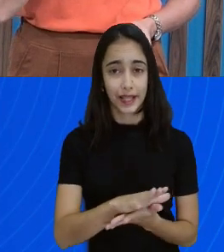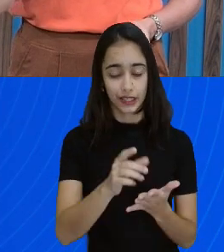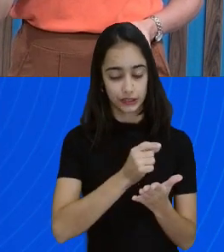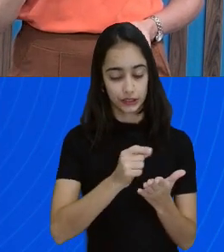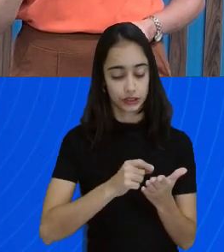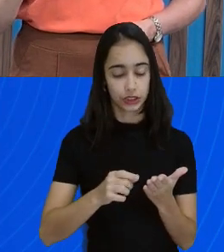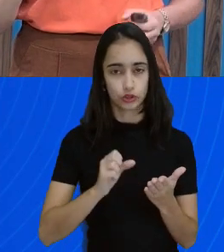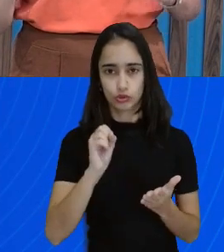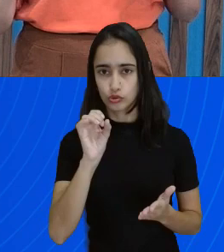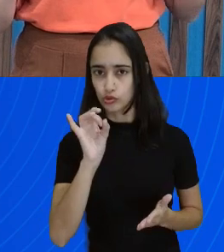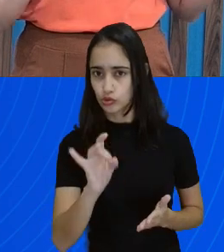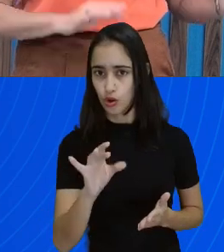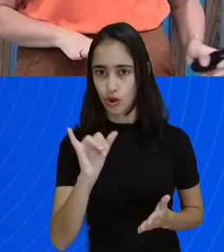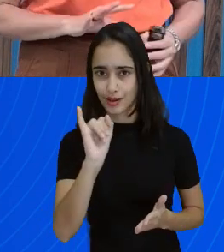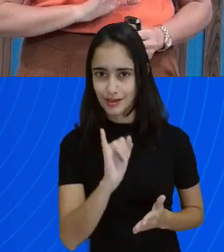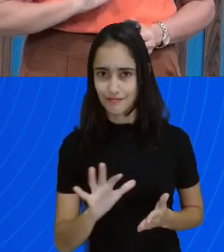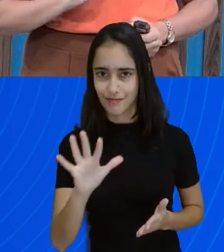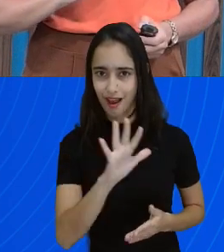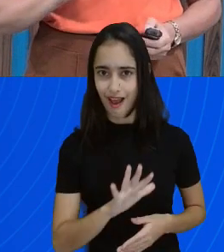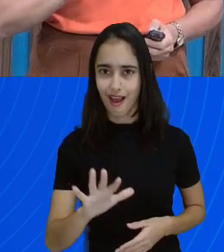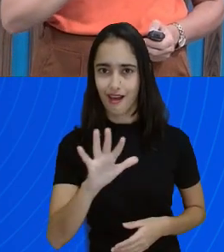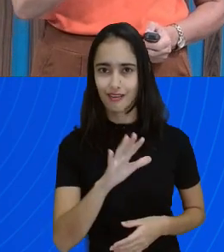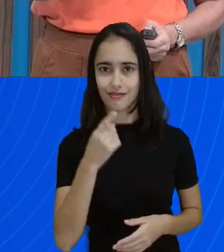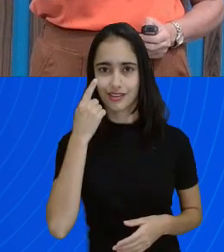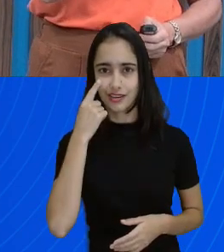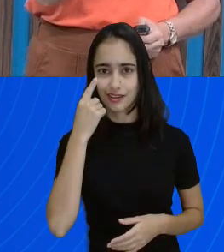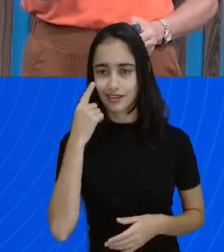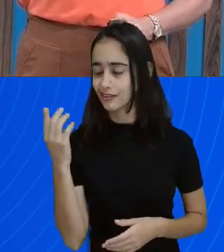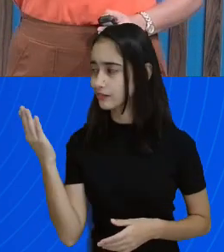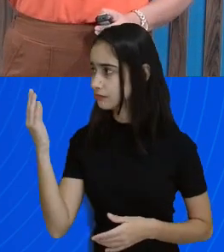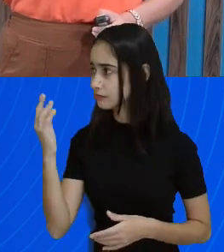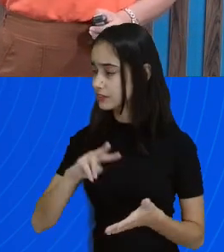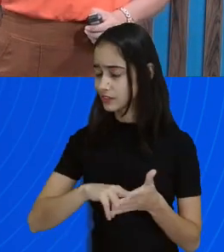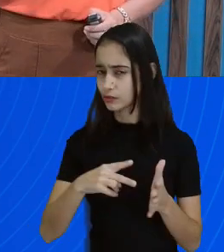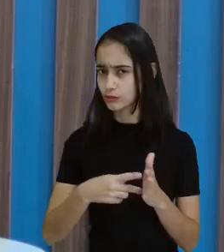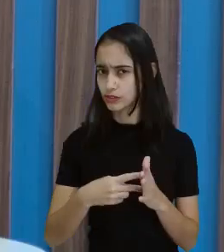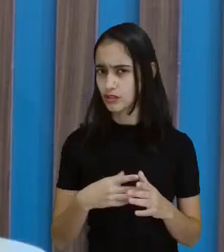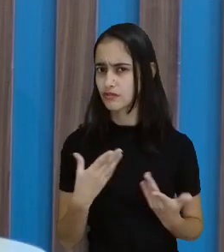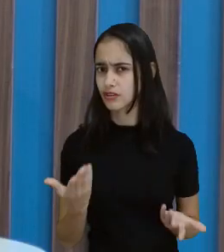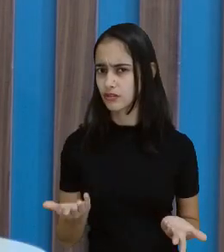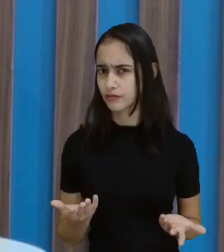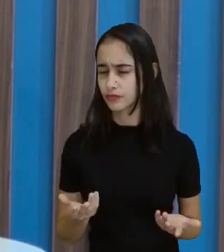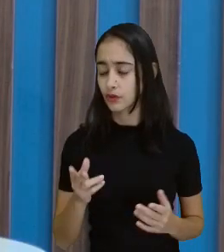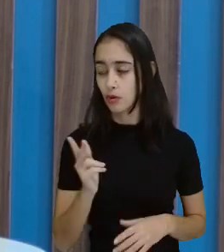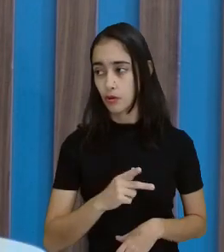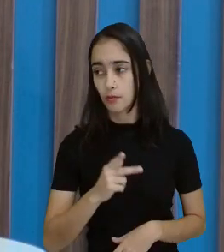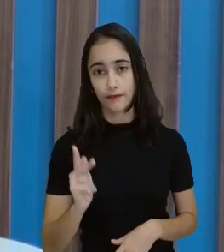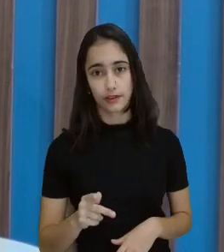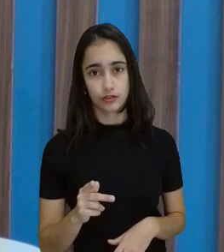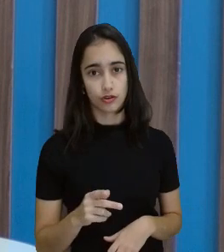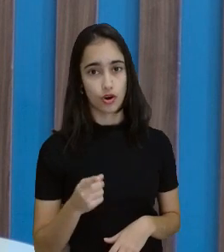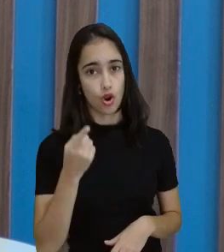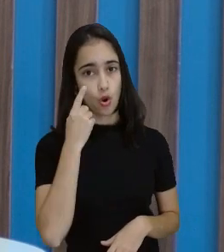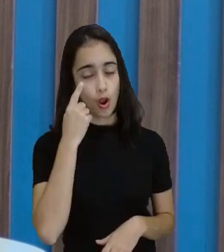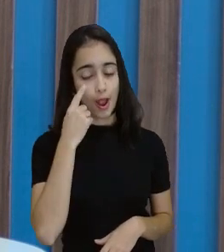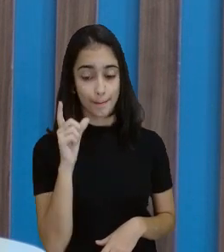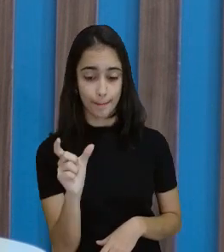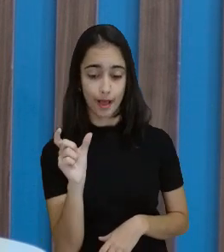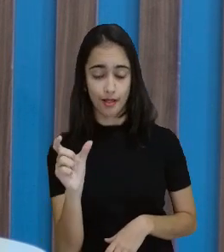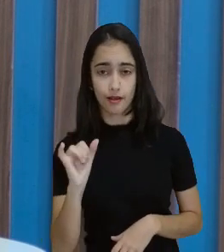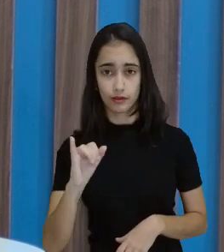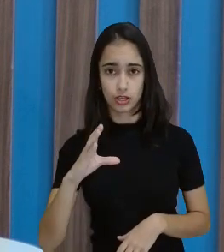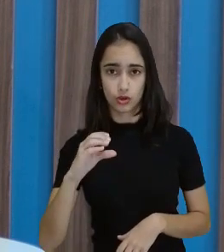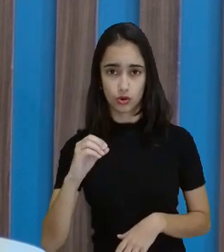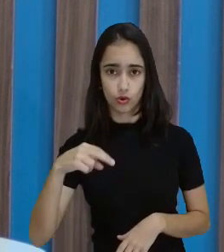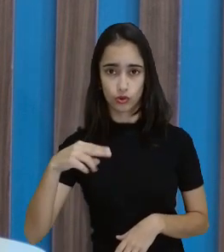ele significa? Deu uma enrolada na minha língua, professora Kátia. Ô, professora Casey, essa questão do iconográfico lembrou agora que